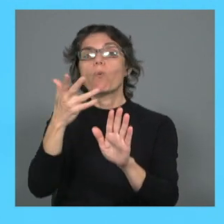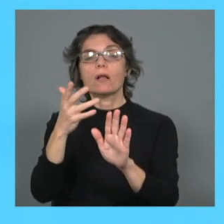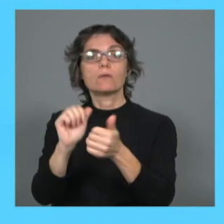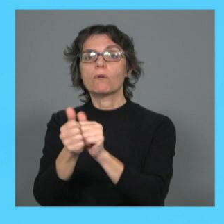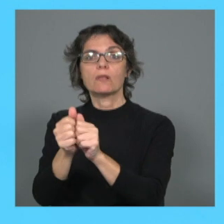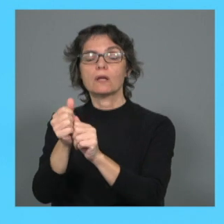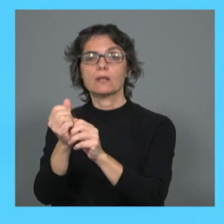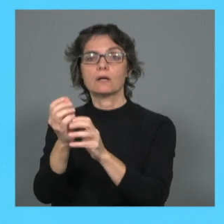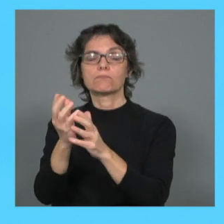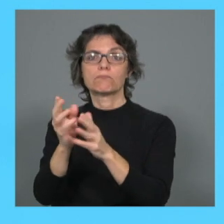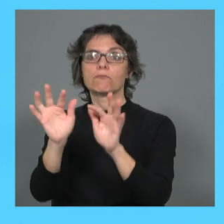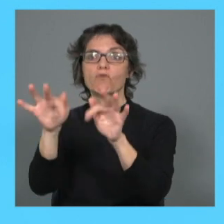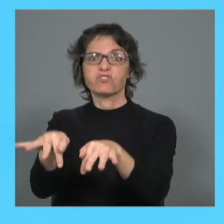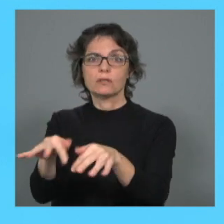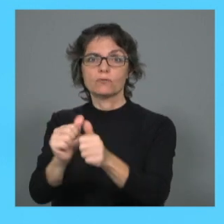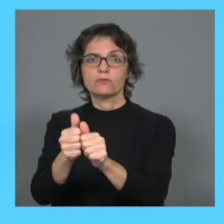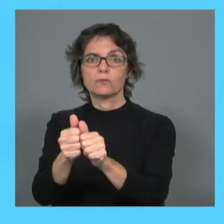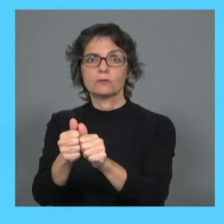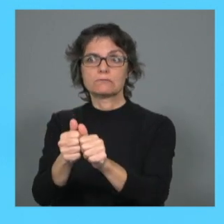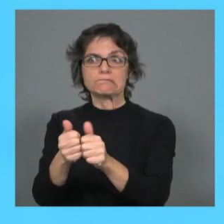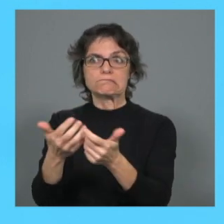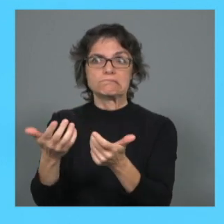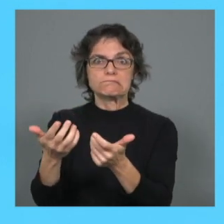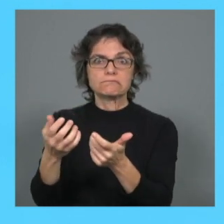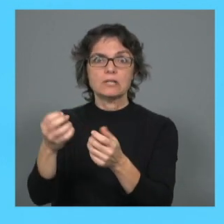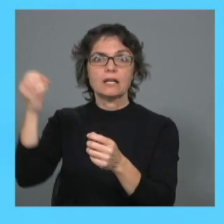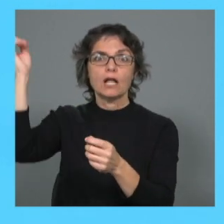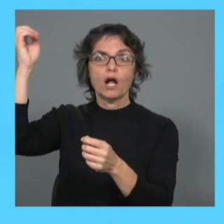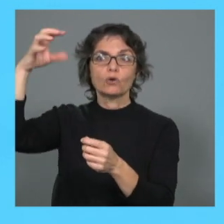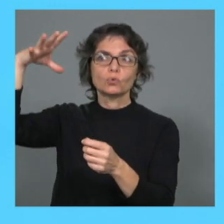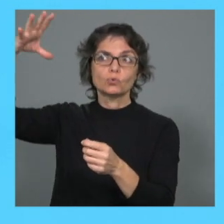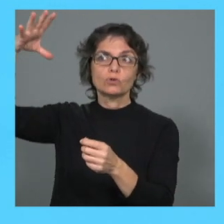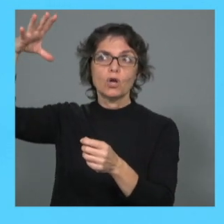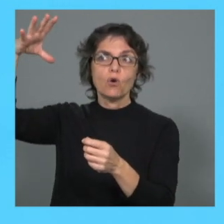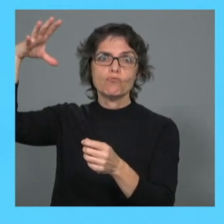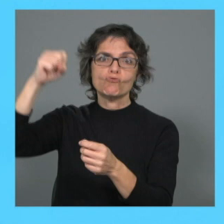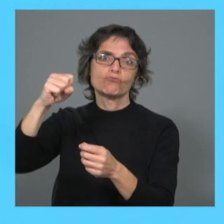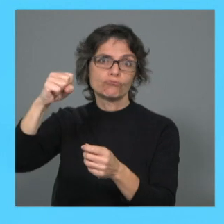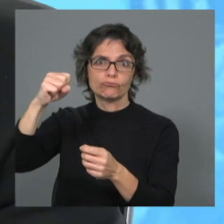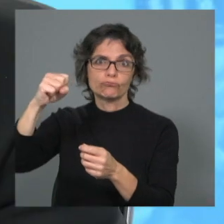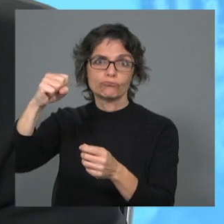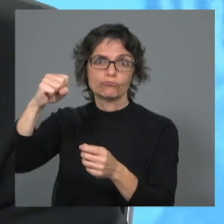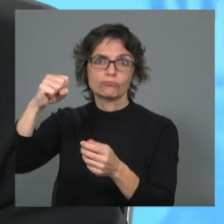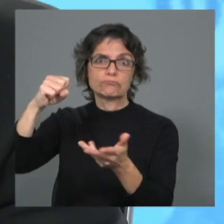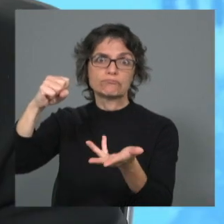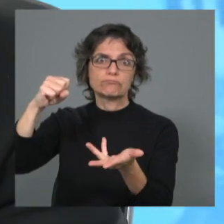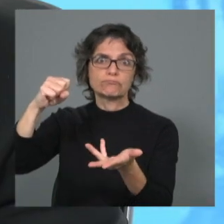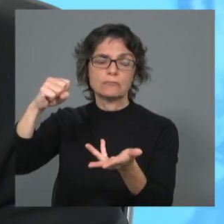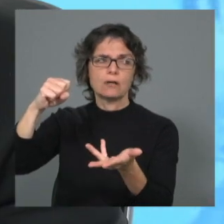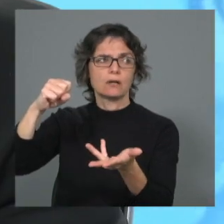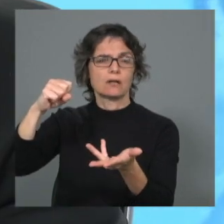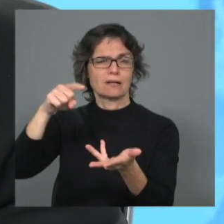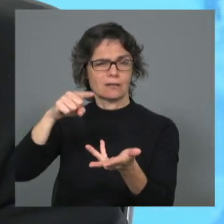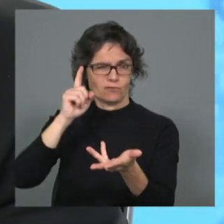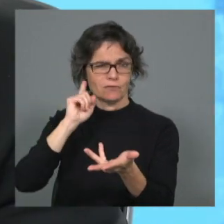o mundo do desporto, tantas vezes se apagam as luzes à volta dele, não é? Presumo que seja uma altura também complicada